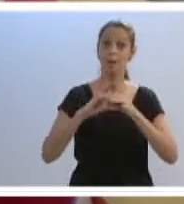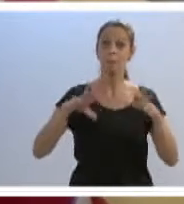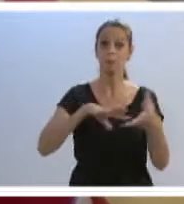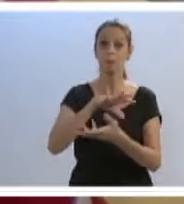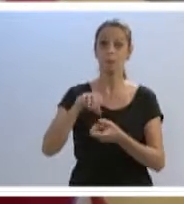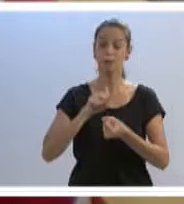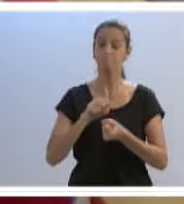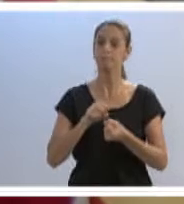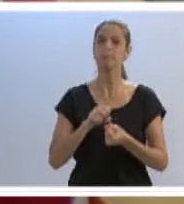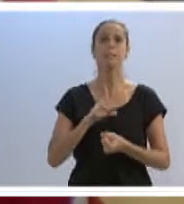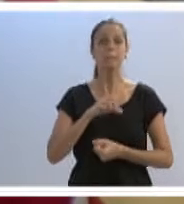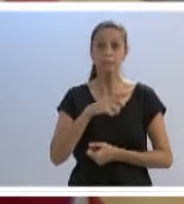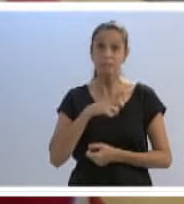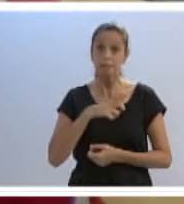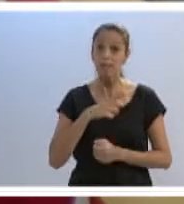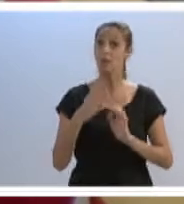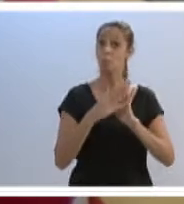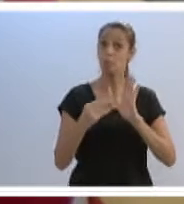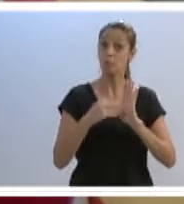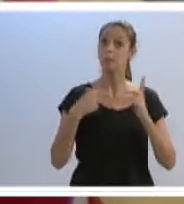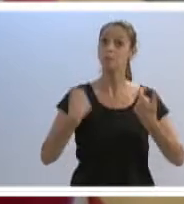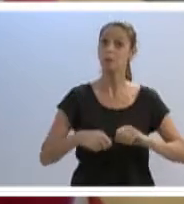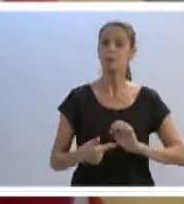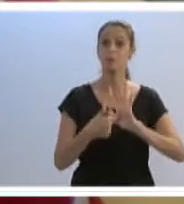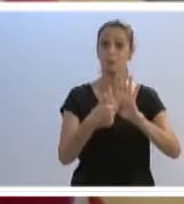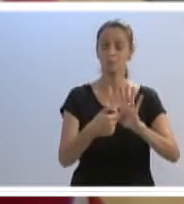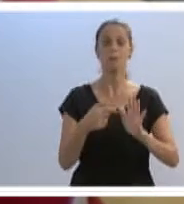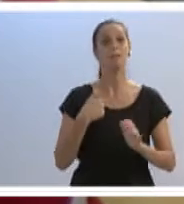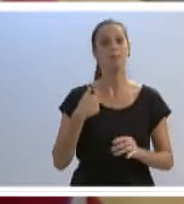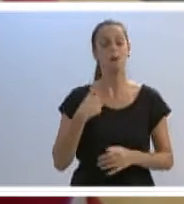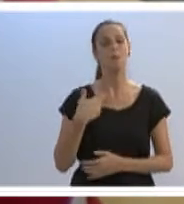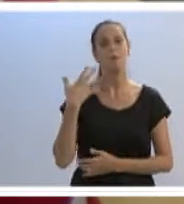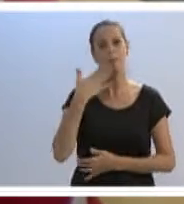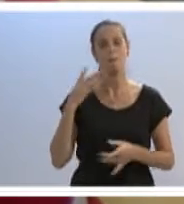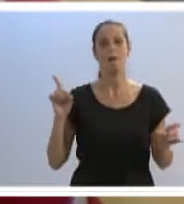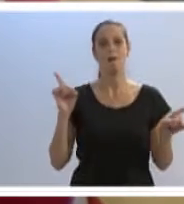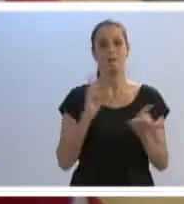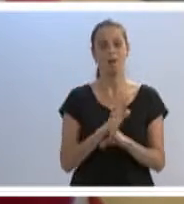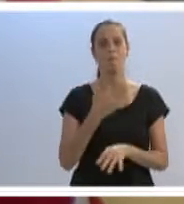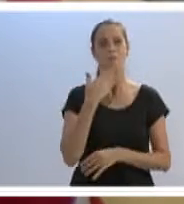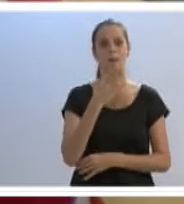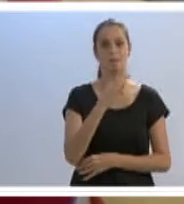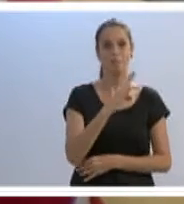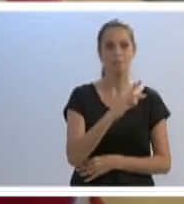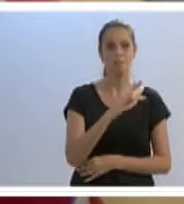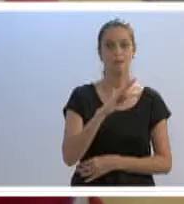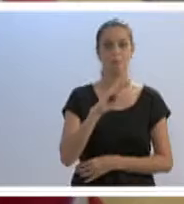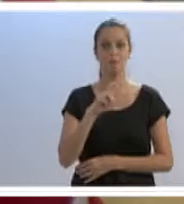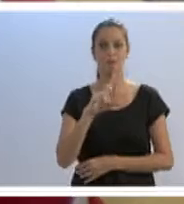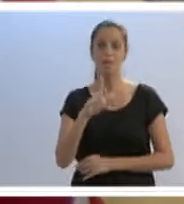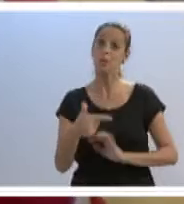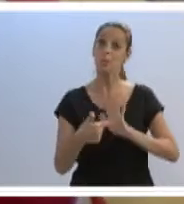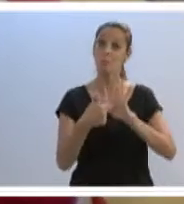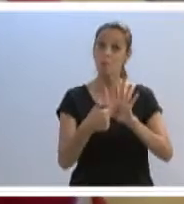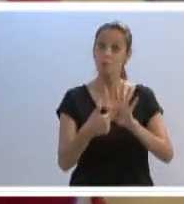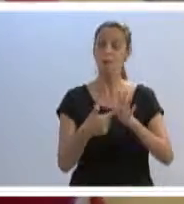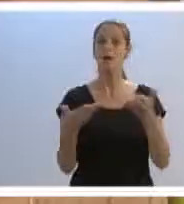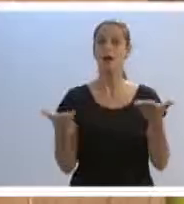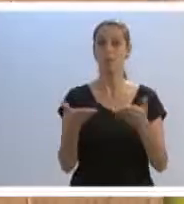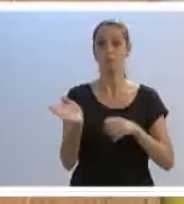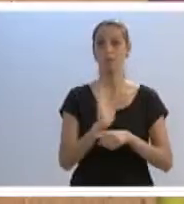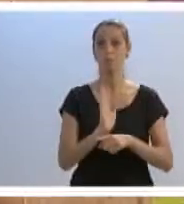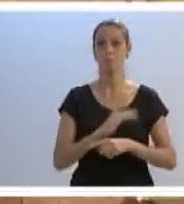os bons exemplos têm que ser trazidos nessa casa. Então, encerro a minha fala aqui, pedindo a gentileza da TV Legislativa para que possa rodar essa matéria.